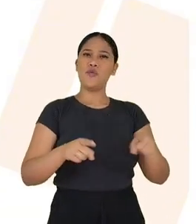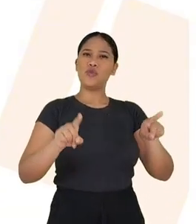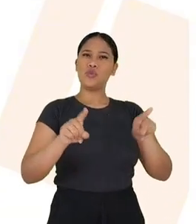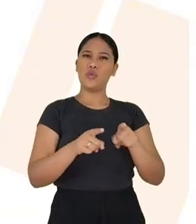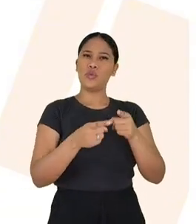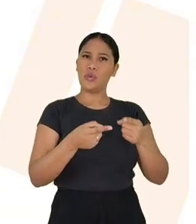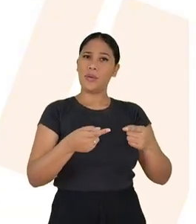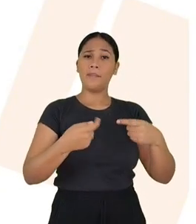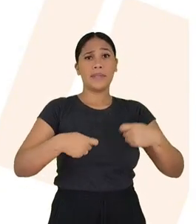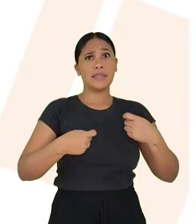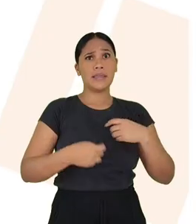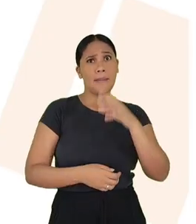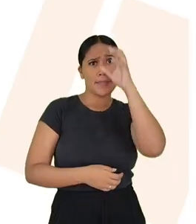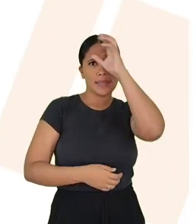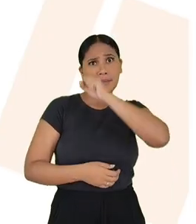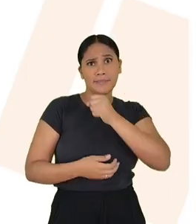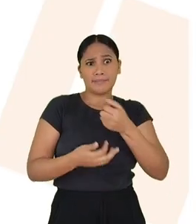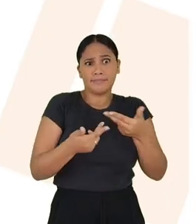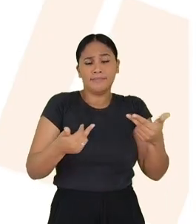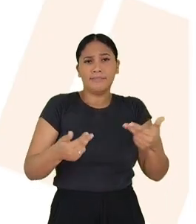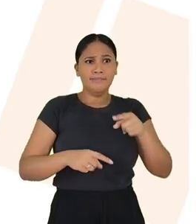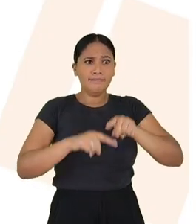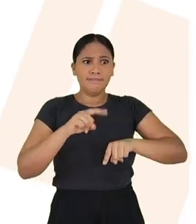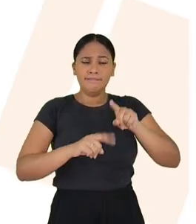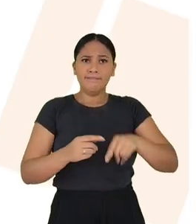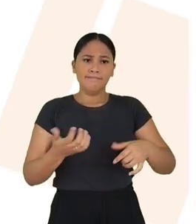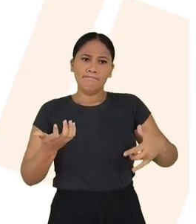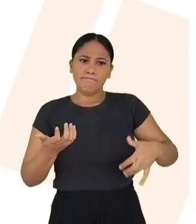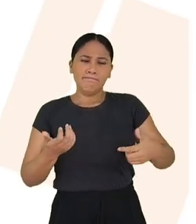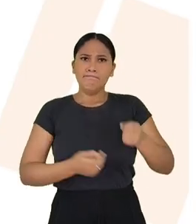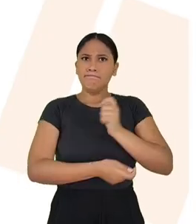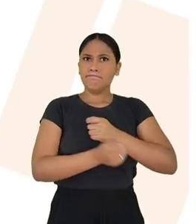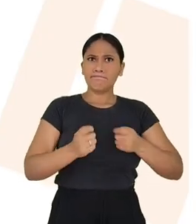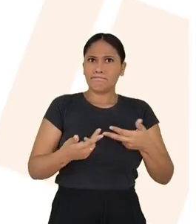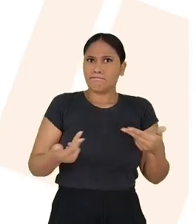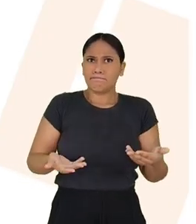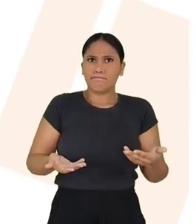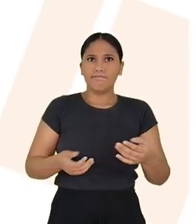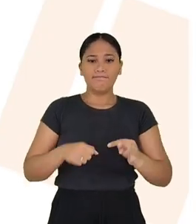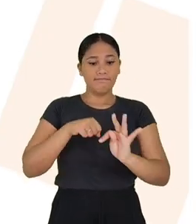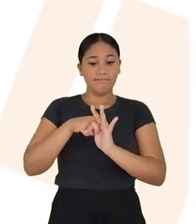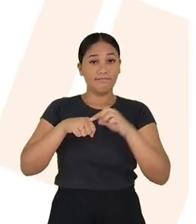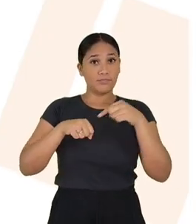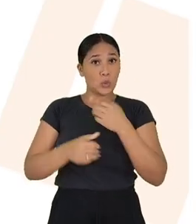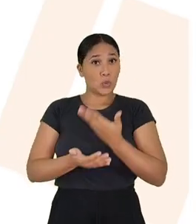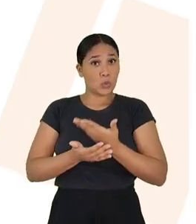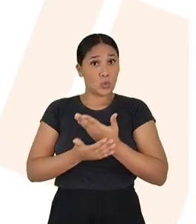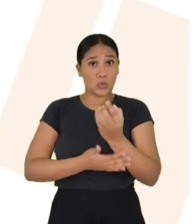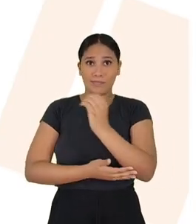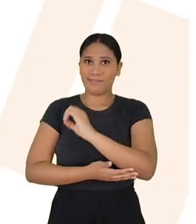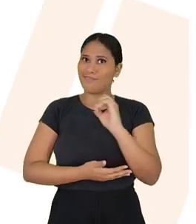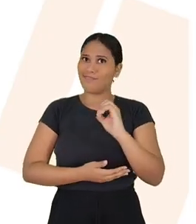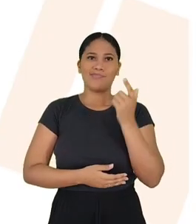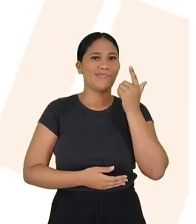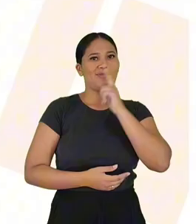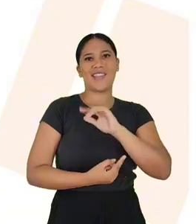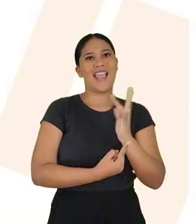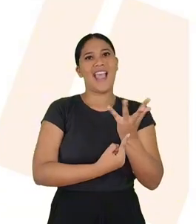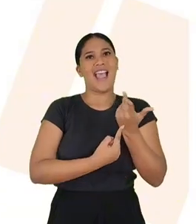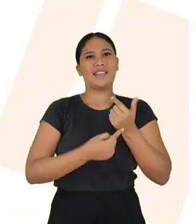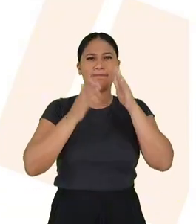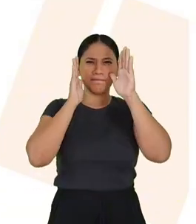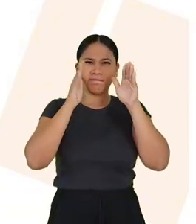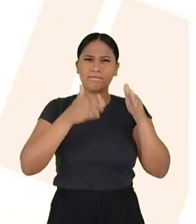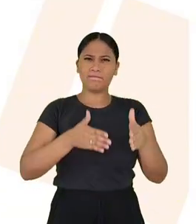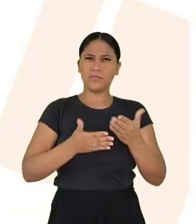ser músico, deve-se aprender a tocar um instrumento. Ou seja, sem técnica não há arte.